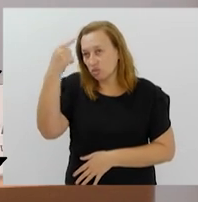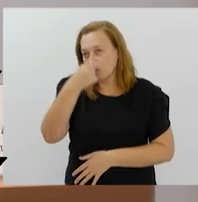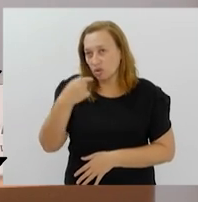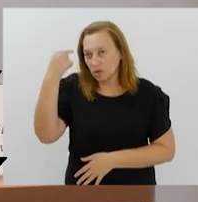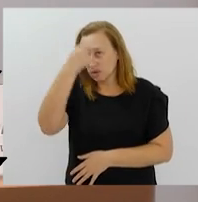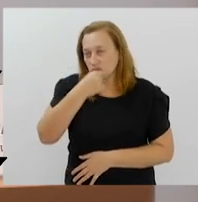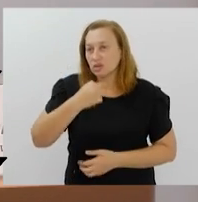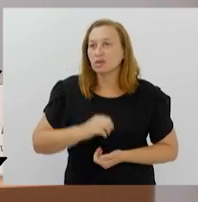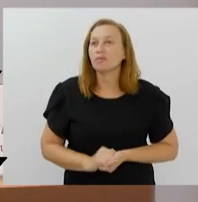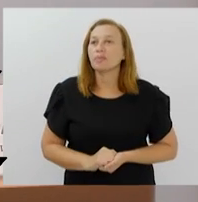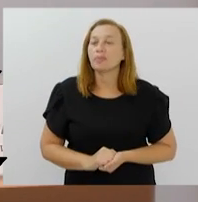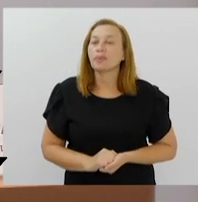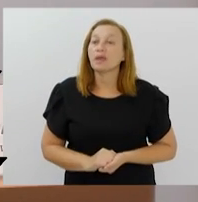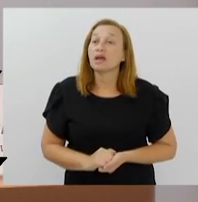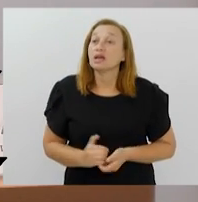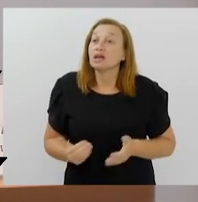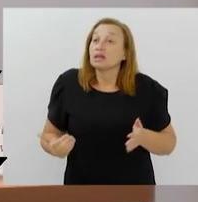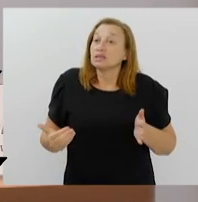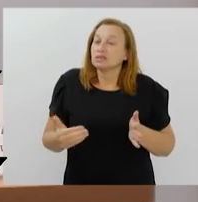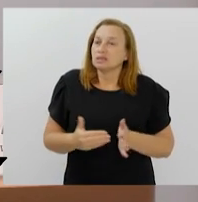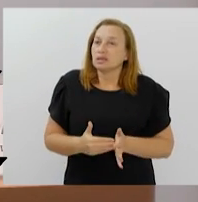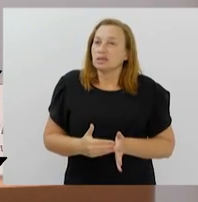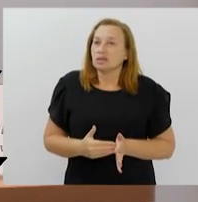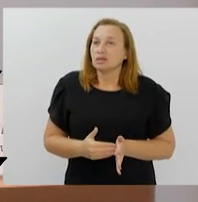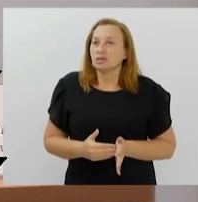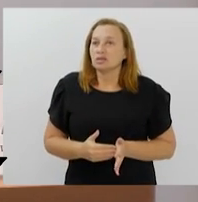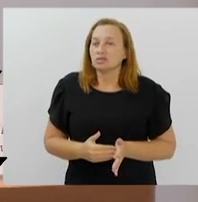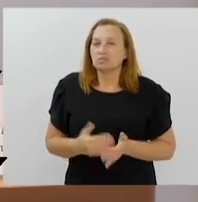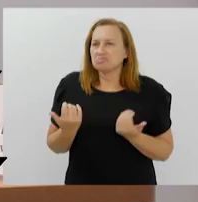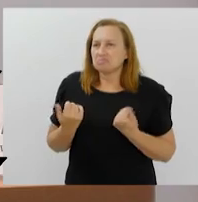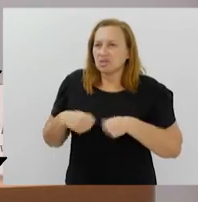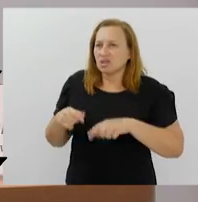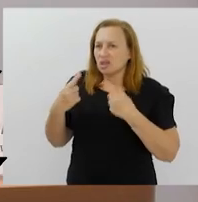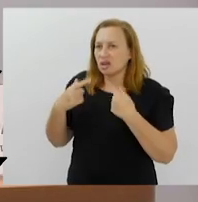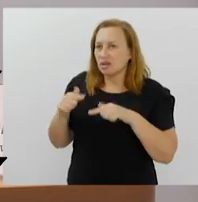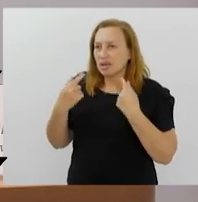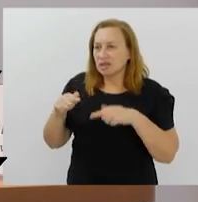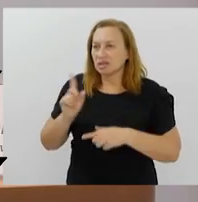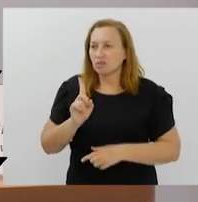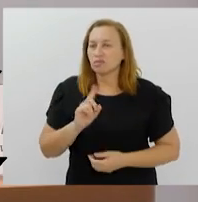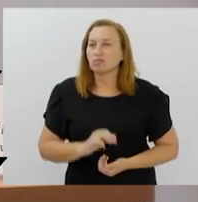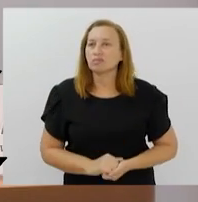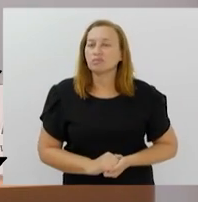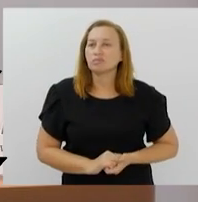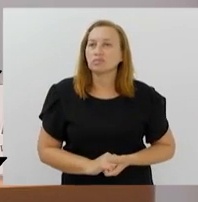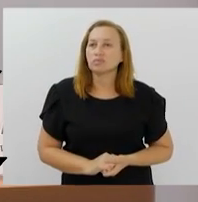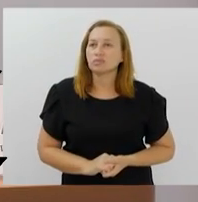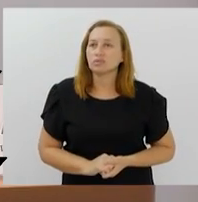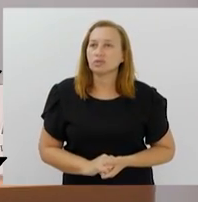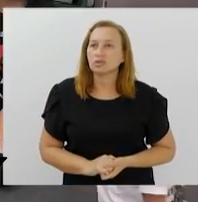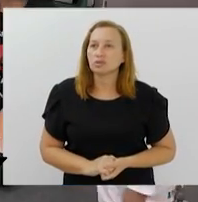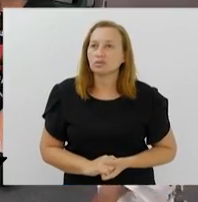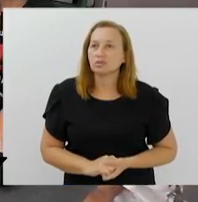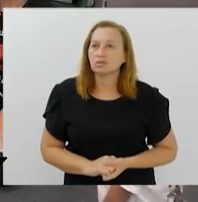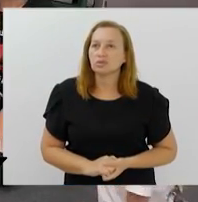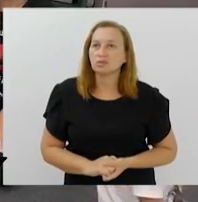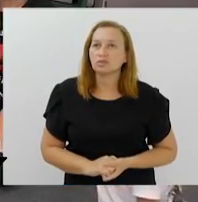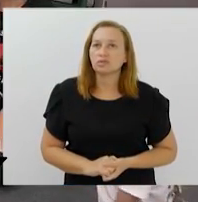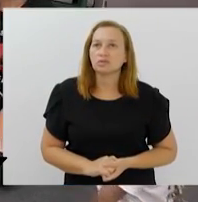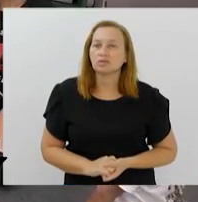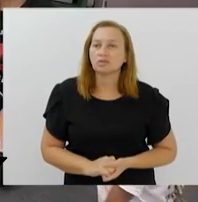horas até até precisar vocês tem que pagar conta vocês sabem o que